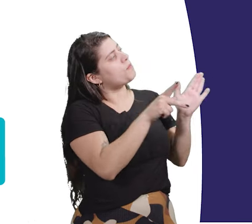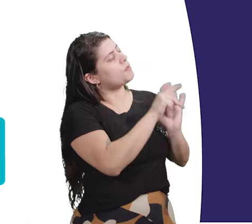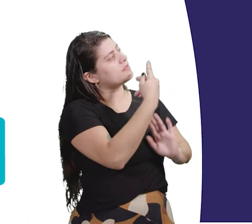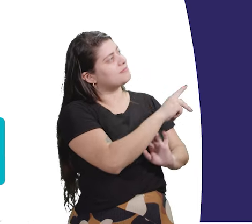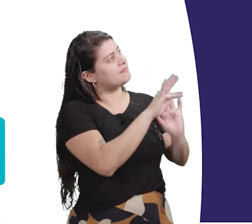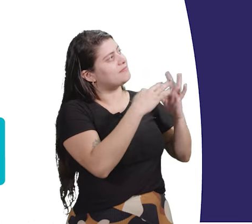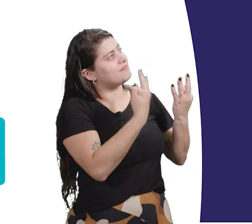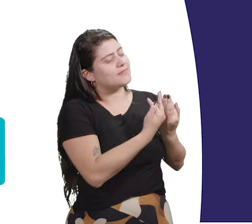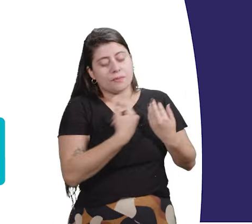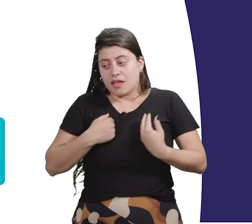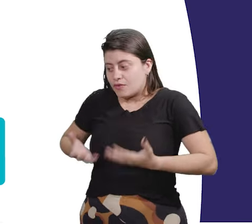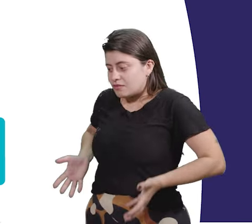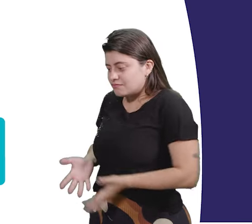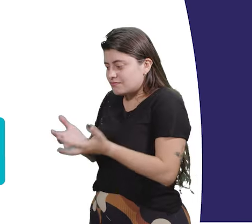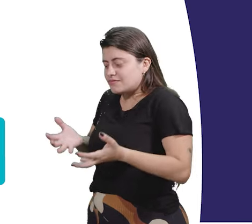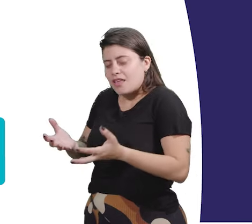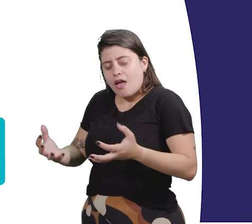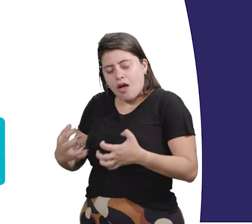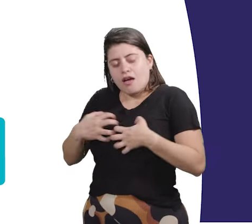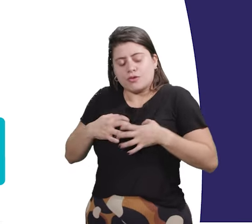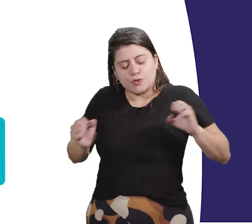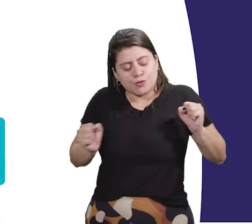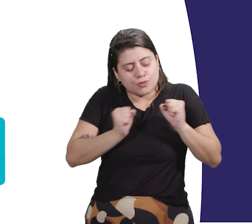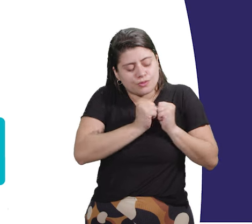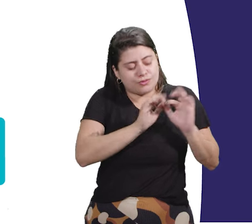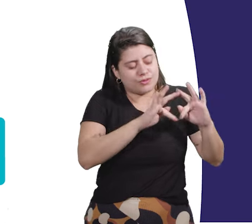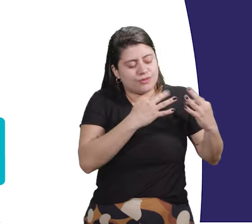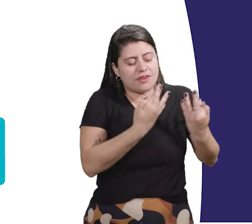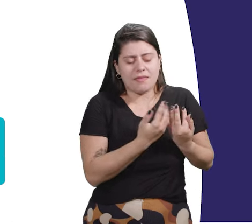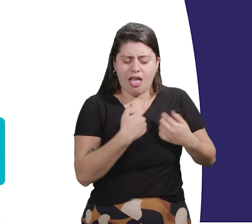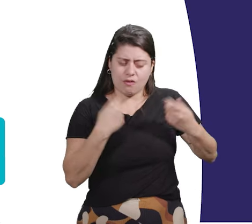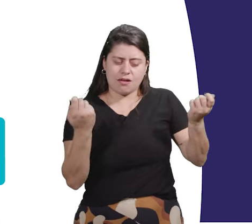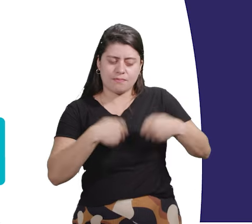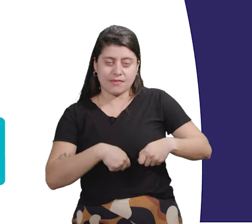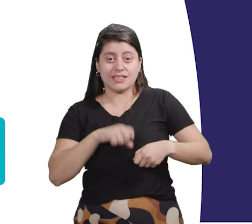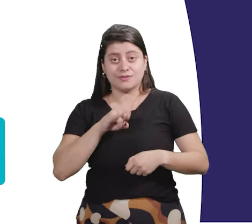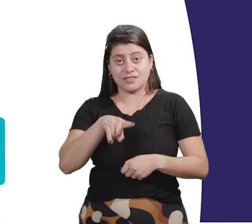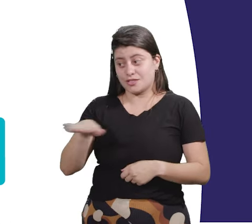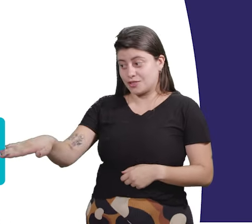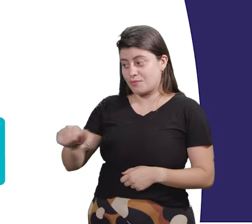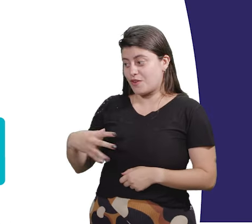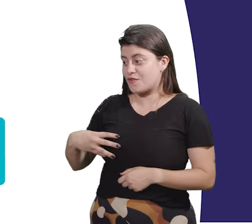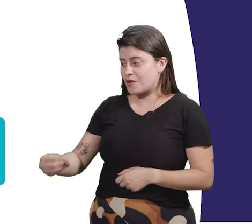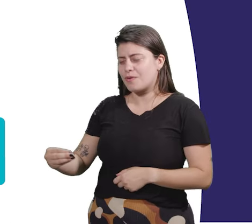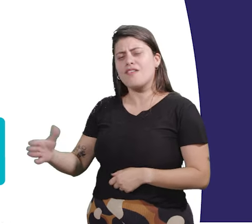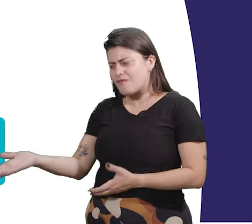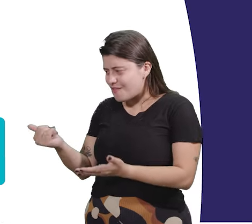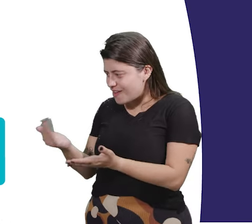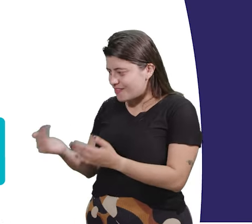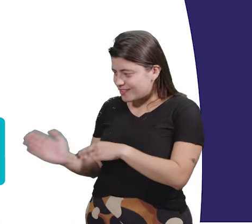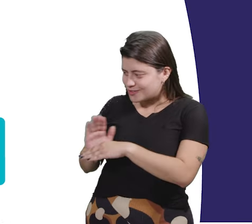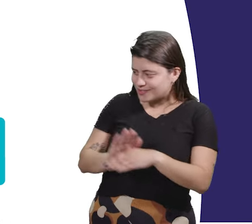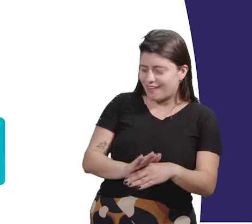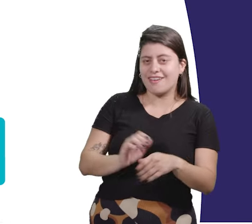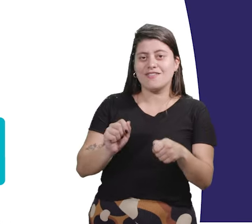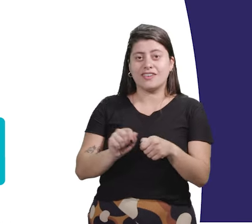o sentimento de pertencimento, o sentimento de ser capaz quando você chama seu filho para ter uma tarefa, para ajudar em casa, para ajudar no café